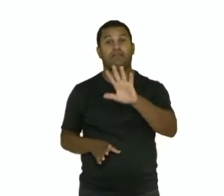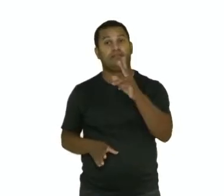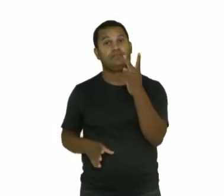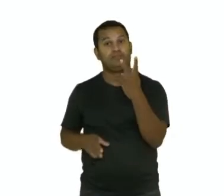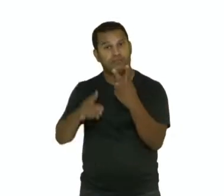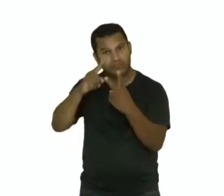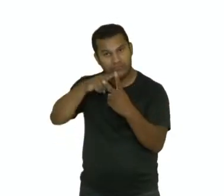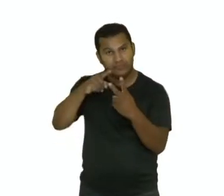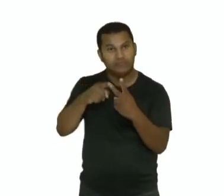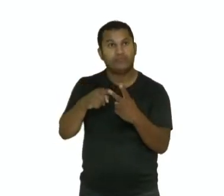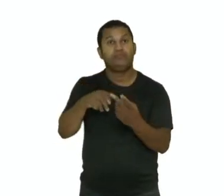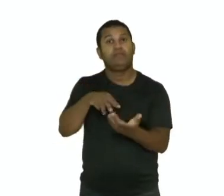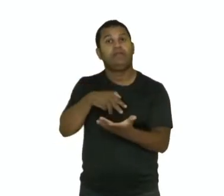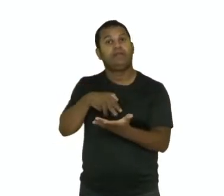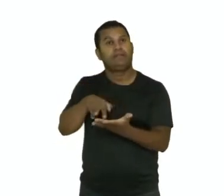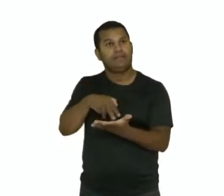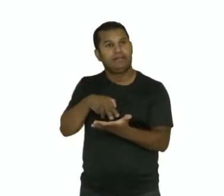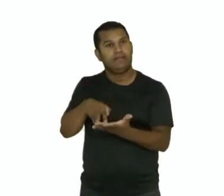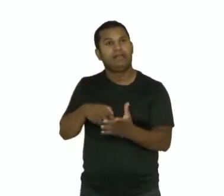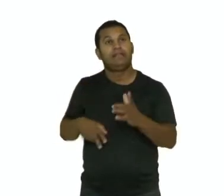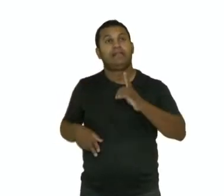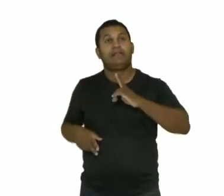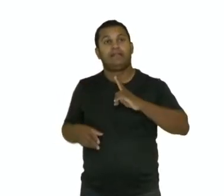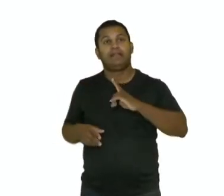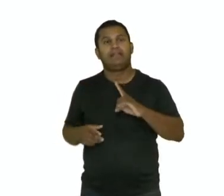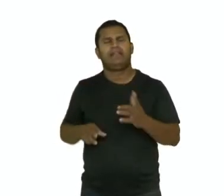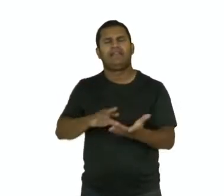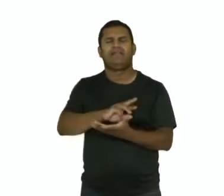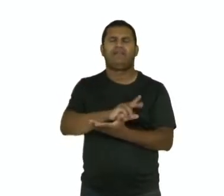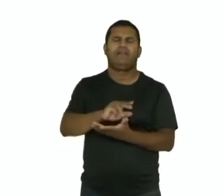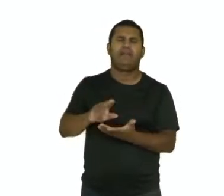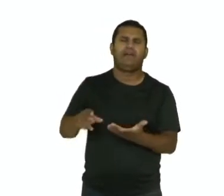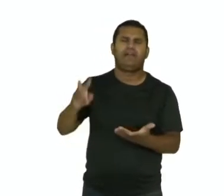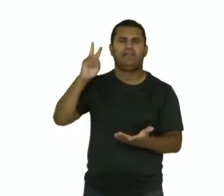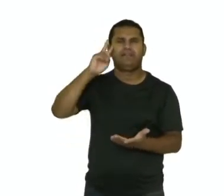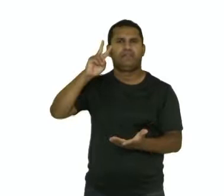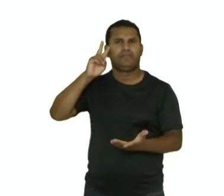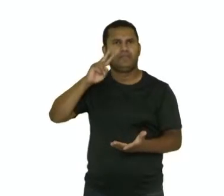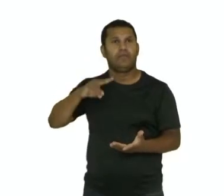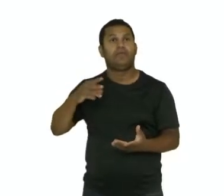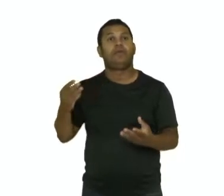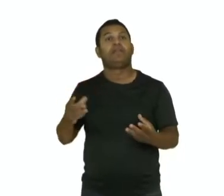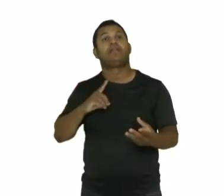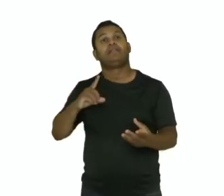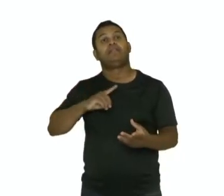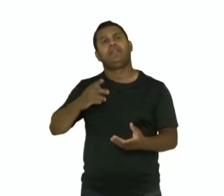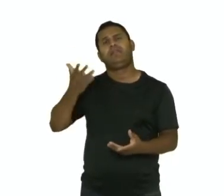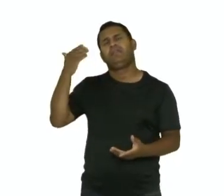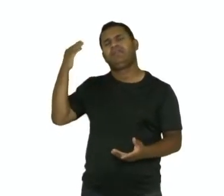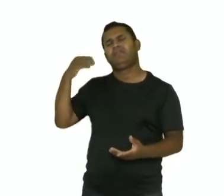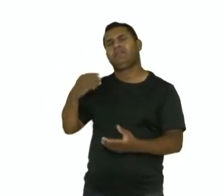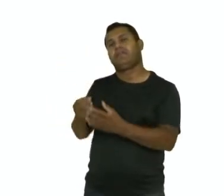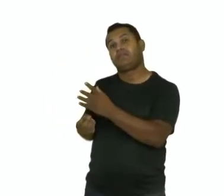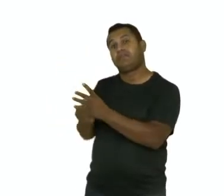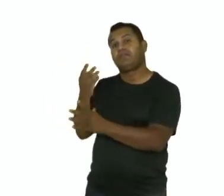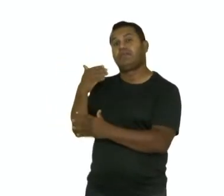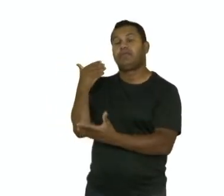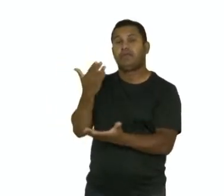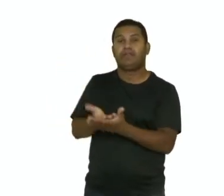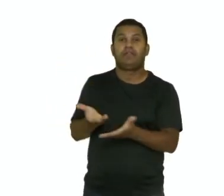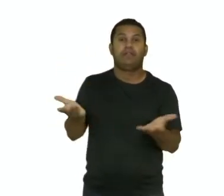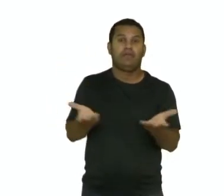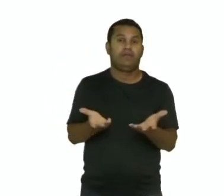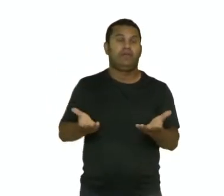eles surgiram. E nós vamos tentar fazer todas essas relações na aula de hoje. O que nós